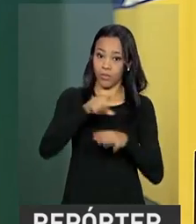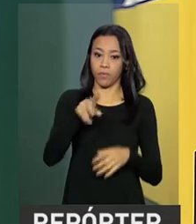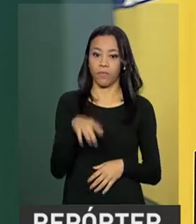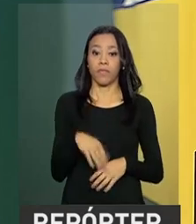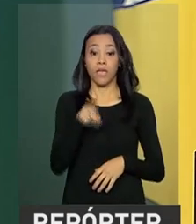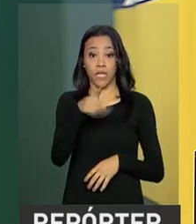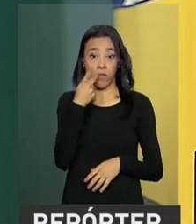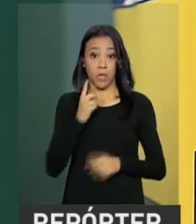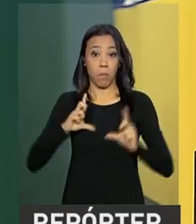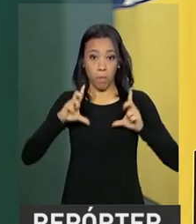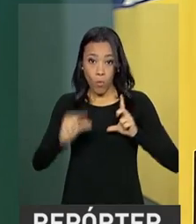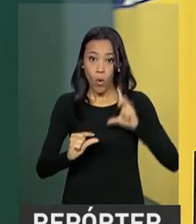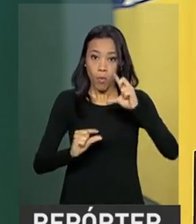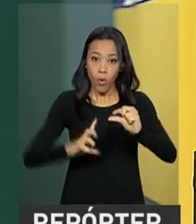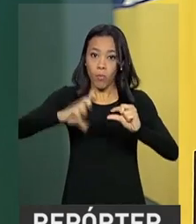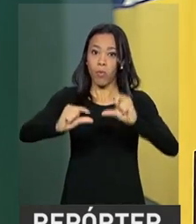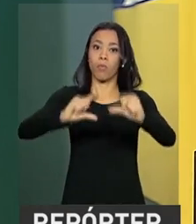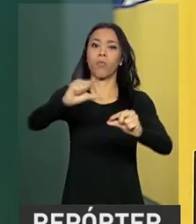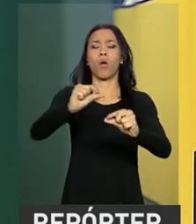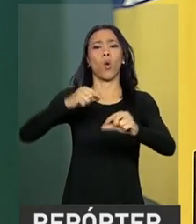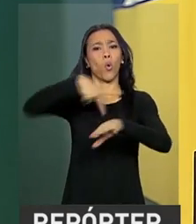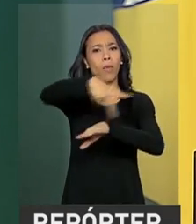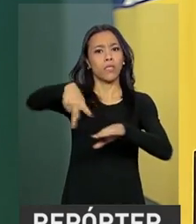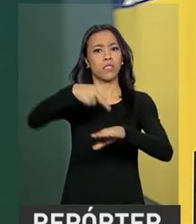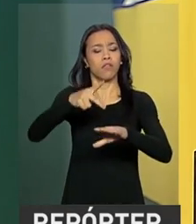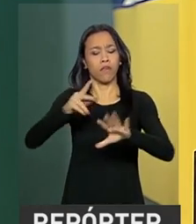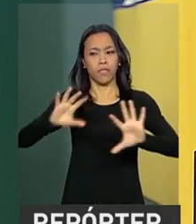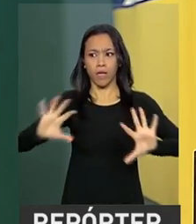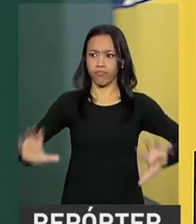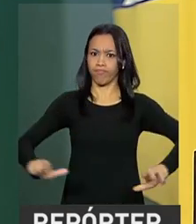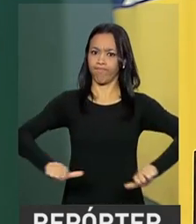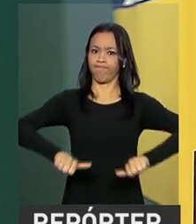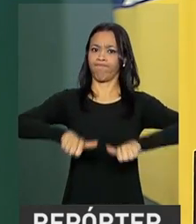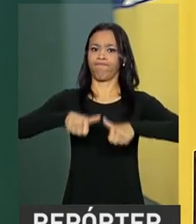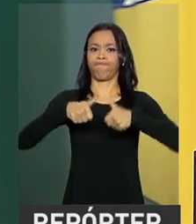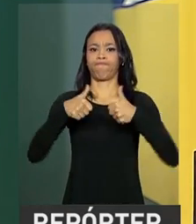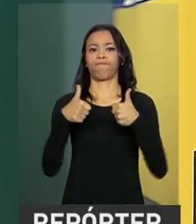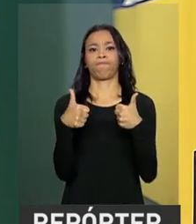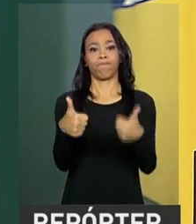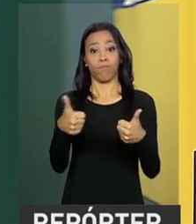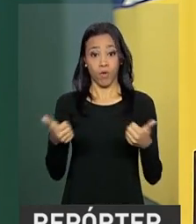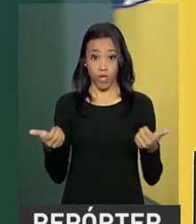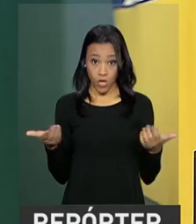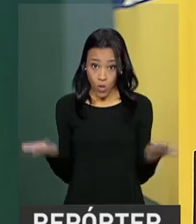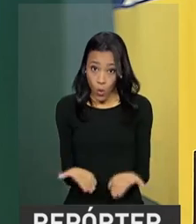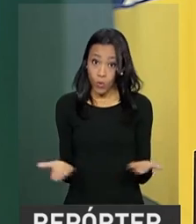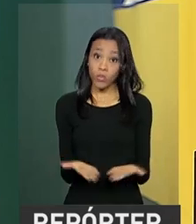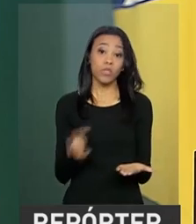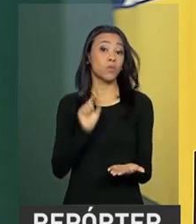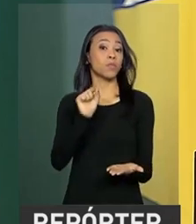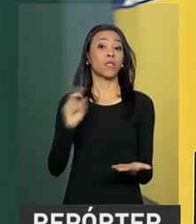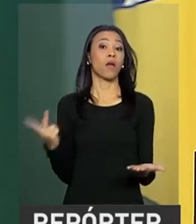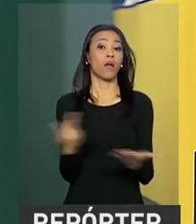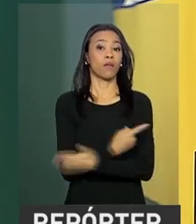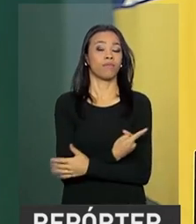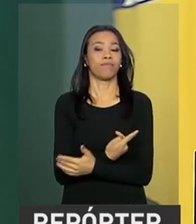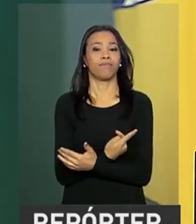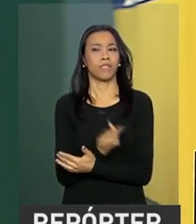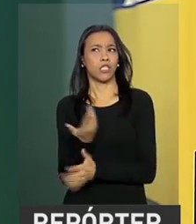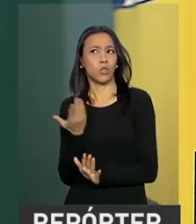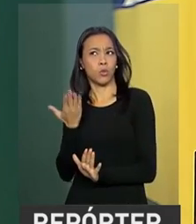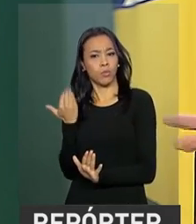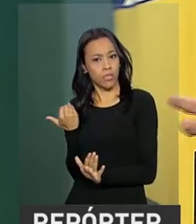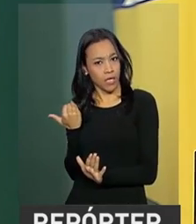pouco nós vamos trazendo o Brasil para a realidade não é e a nossa realidade hoje é de quem no